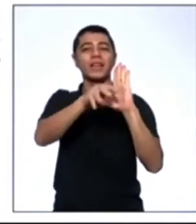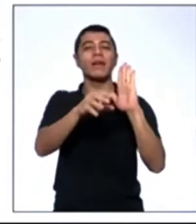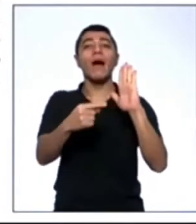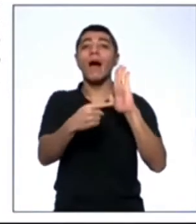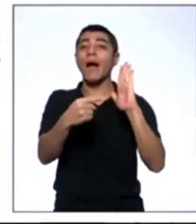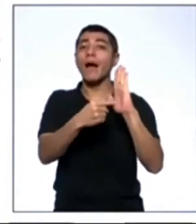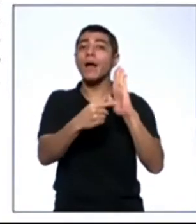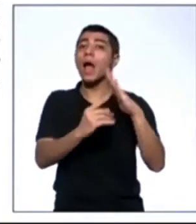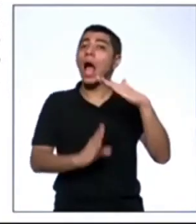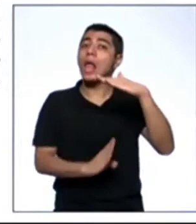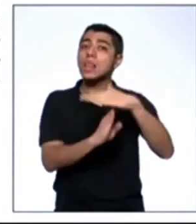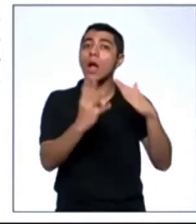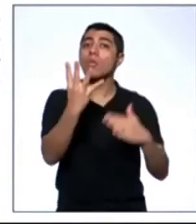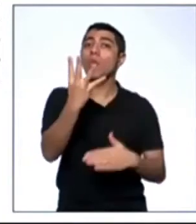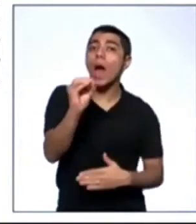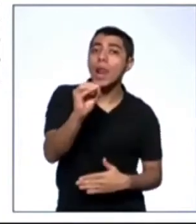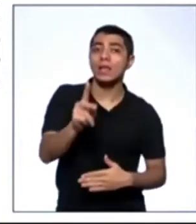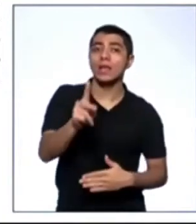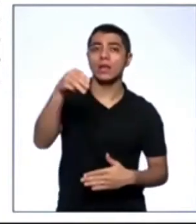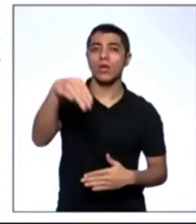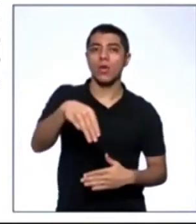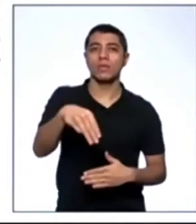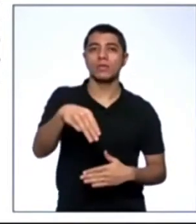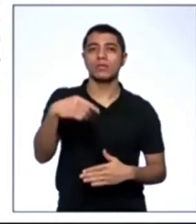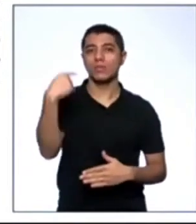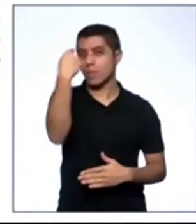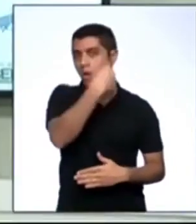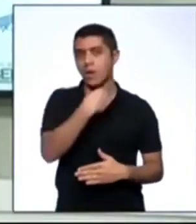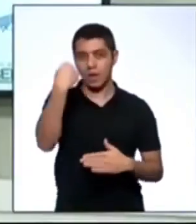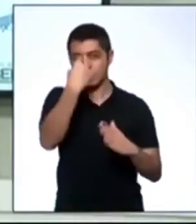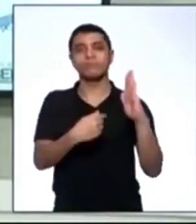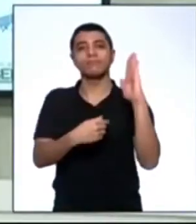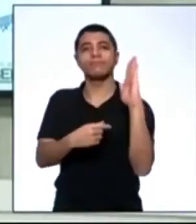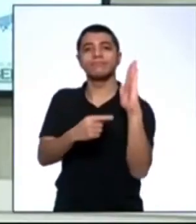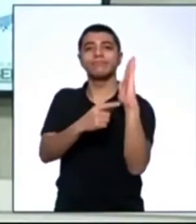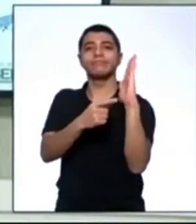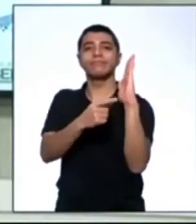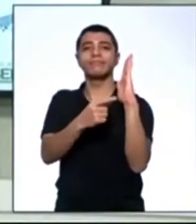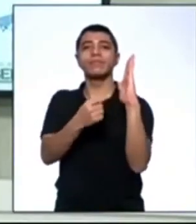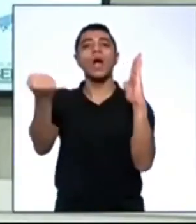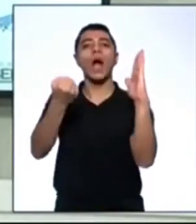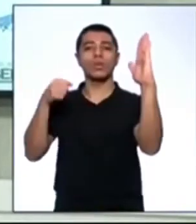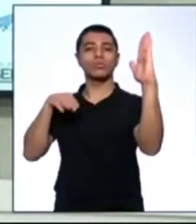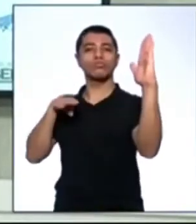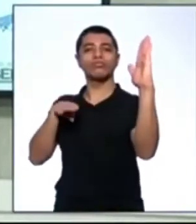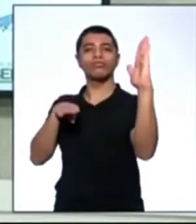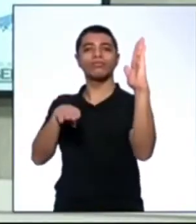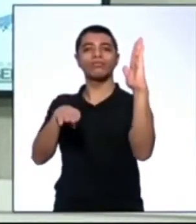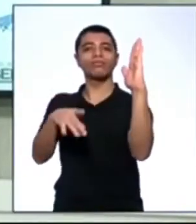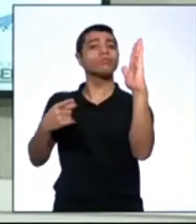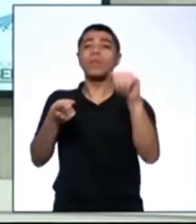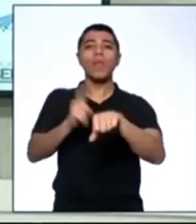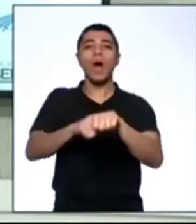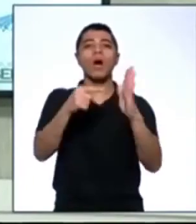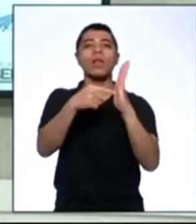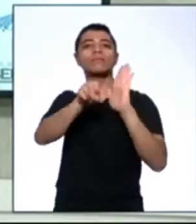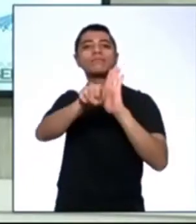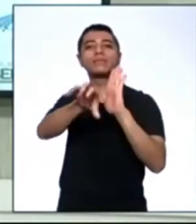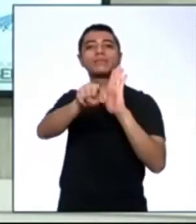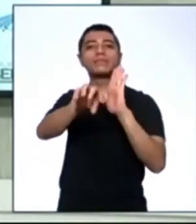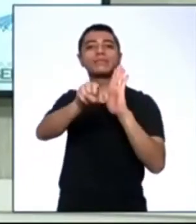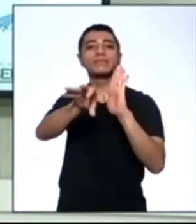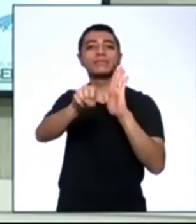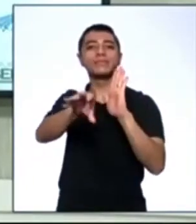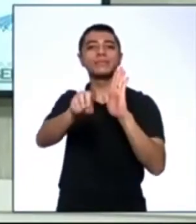receber uma multa, é de... Então vem comigo aqui, ó. Como é que eu vou trabalhar a resolução? Ele quer o quê?